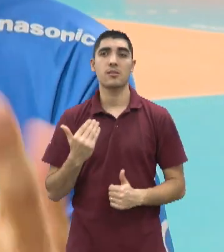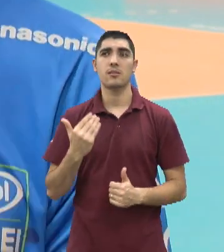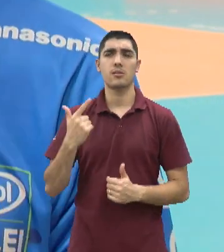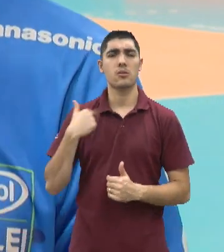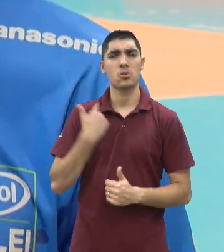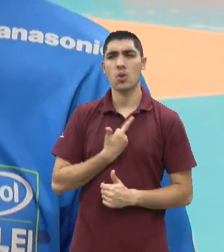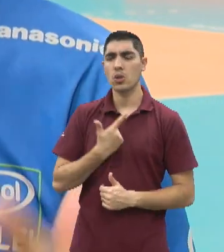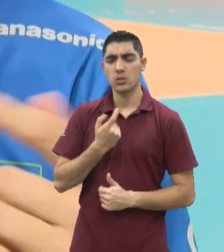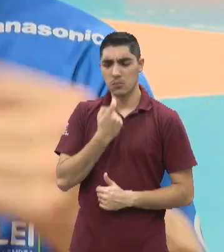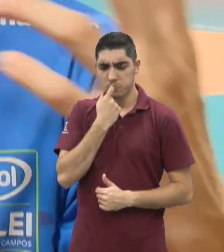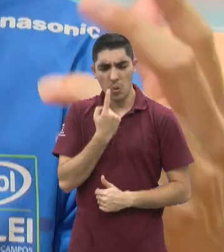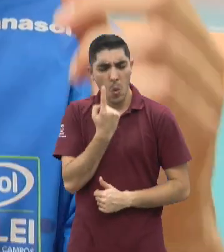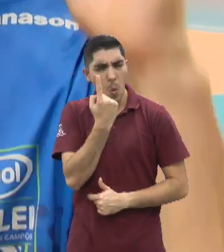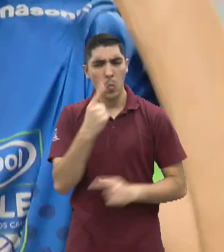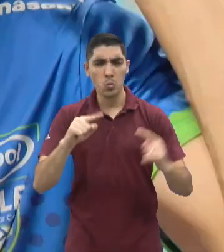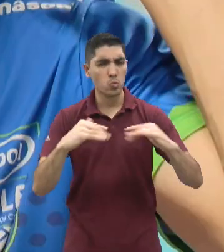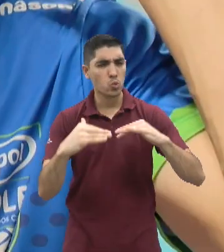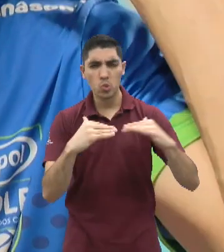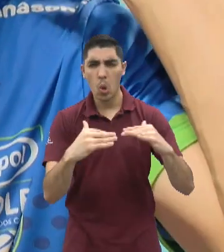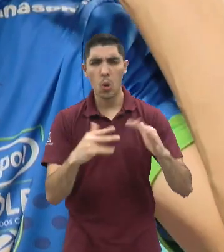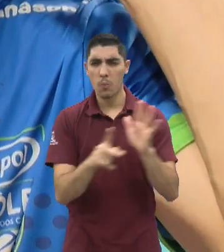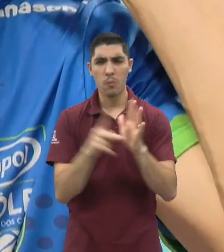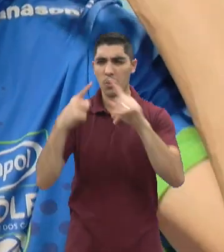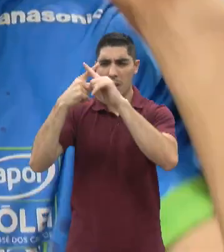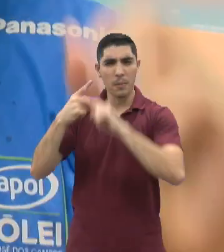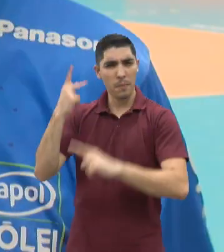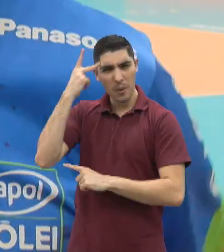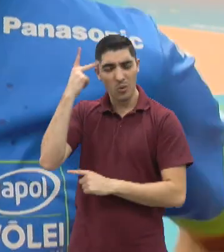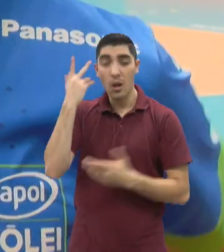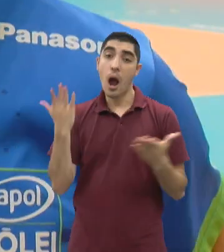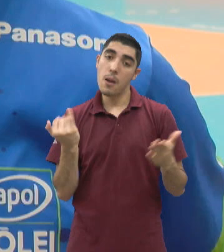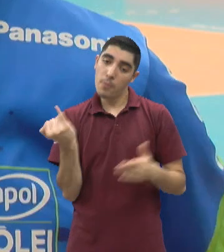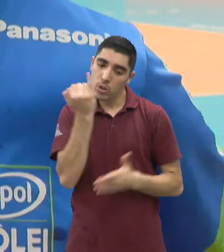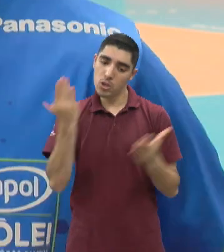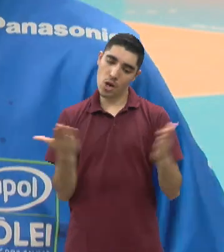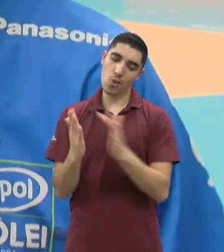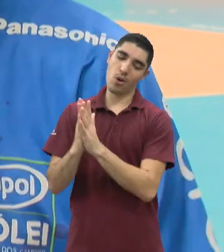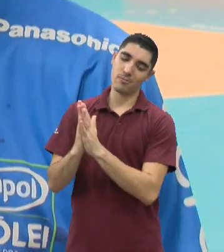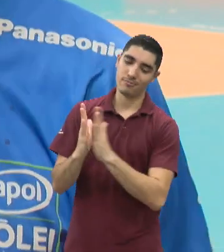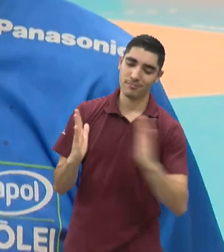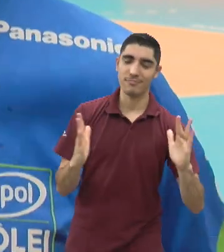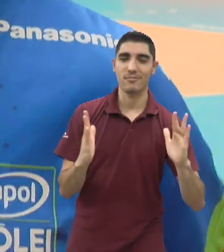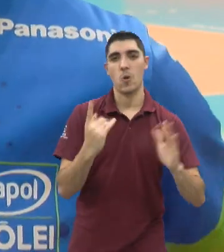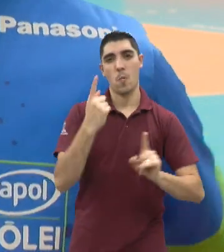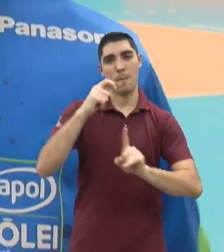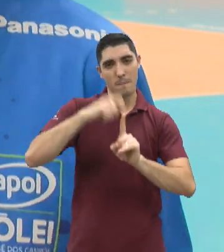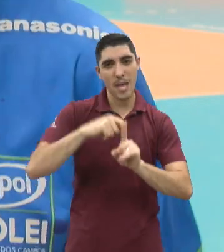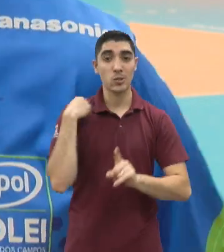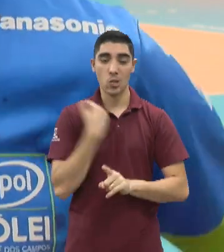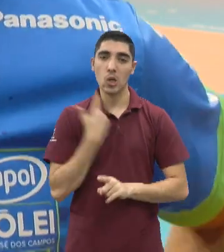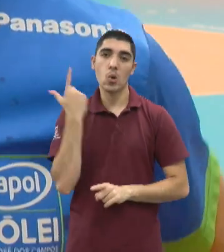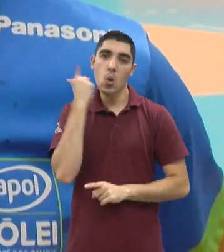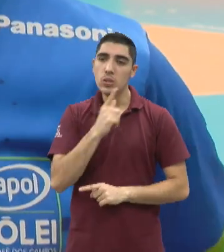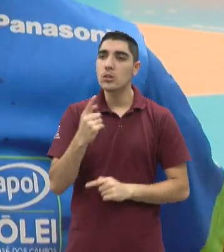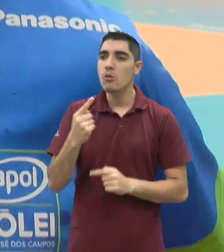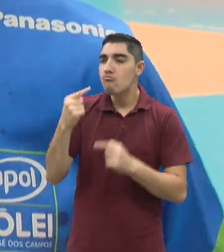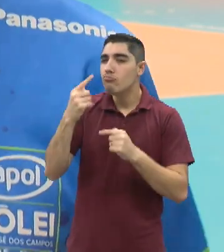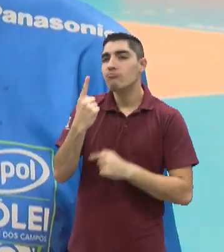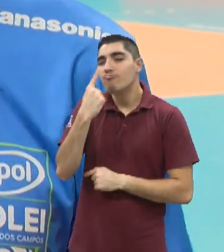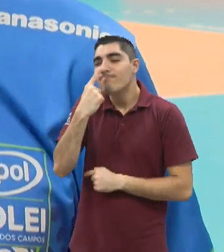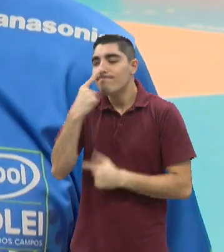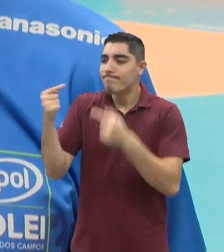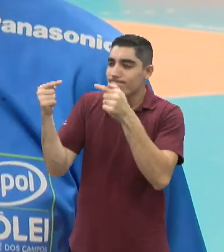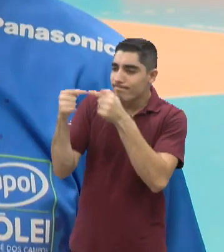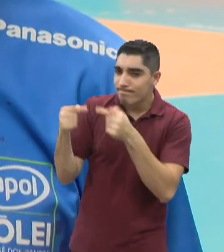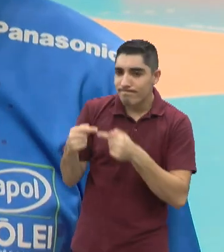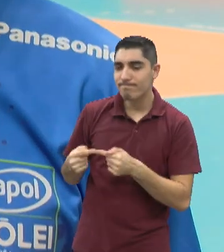jogado um jogo do Paulista ou nenhum jogo, então serviu para isso também, para eles entrar em quadra e sentir um pouco, amistoso